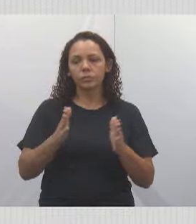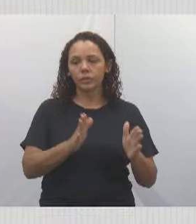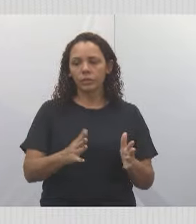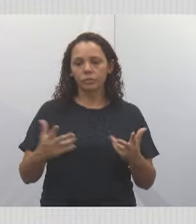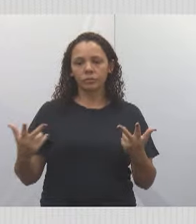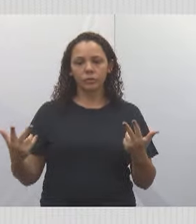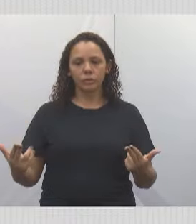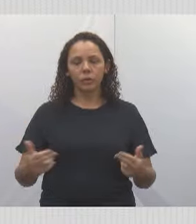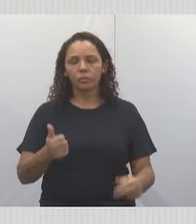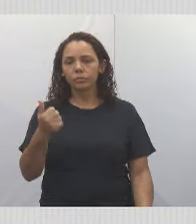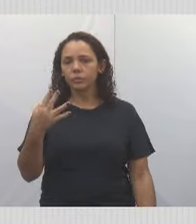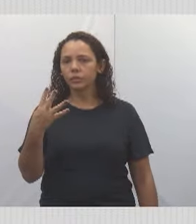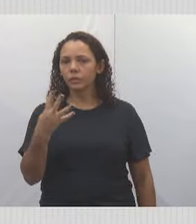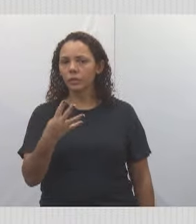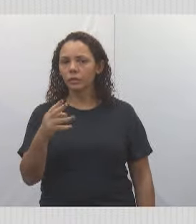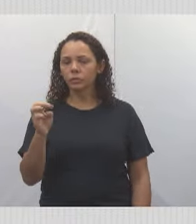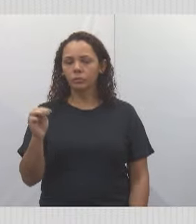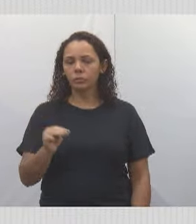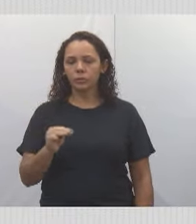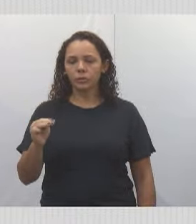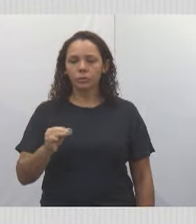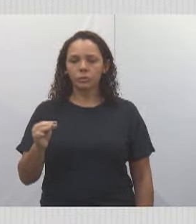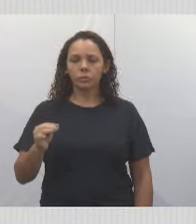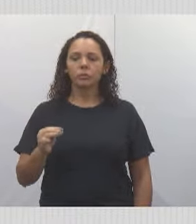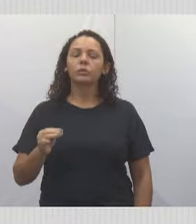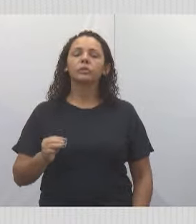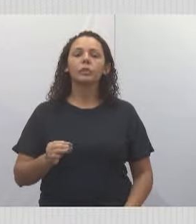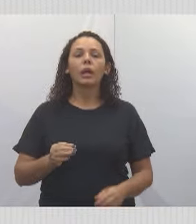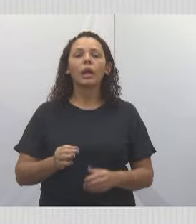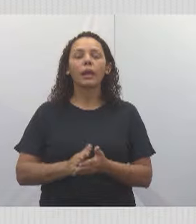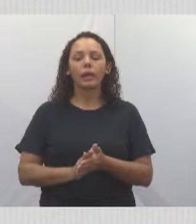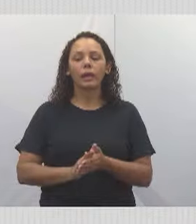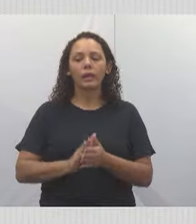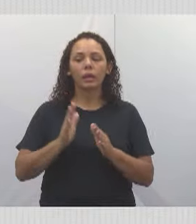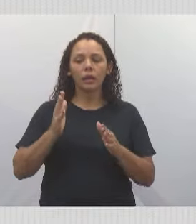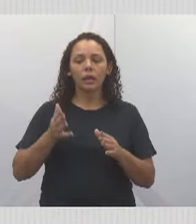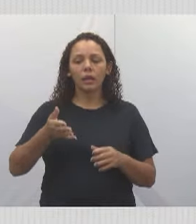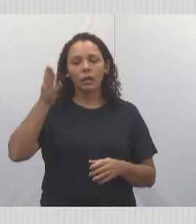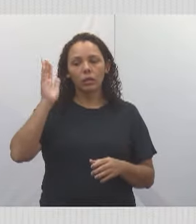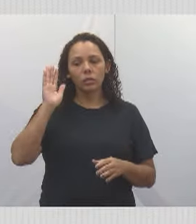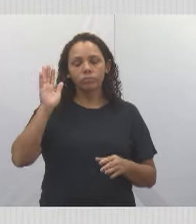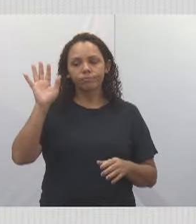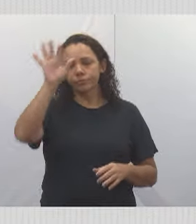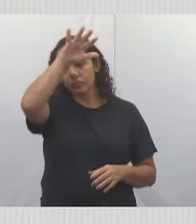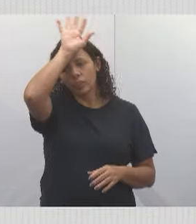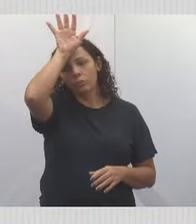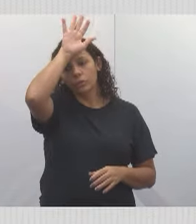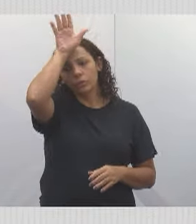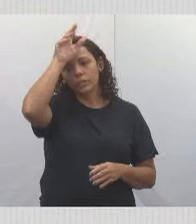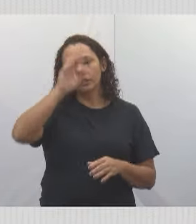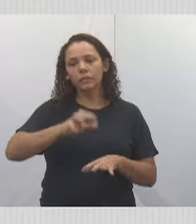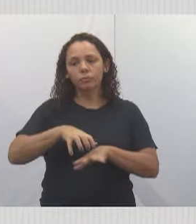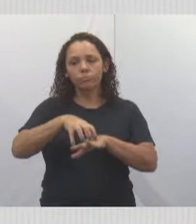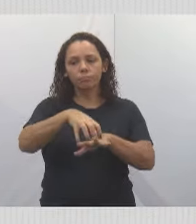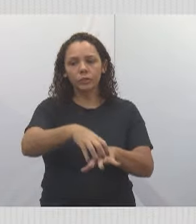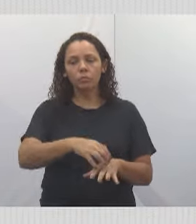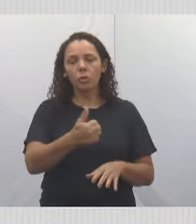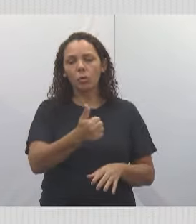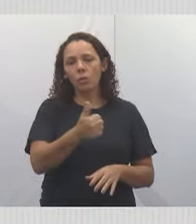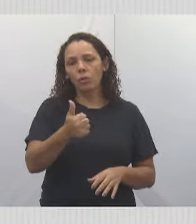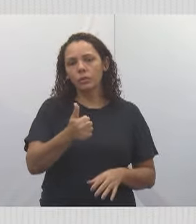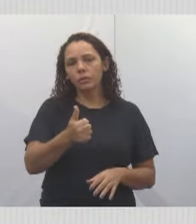em 14 minutos. Tempo médio de transporte até a unidade de referência, 11 minutos em 23 e 12 minutos em 24.